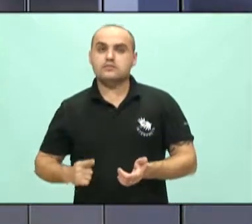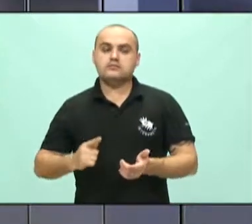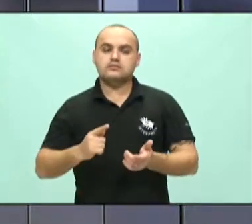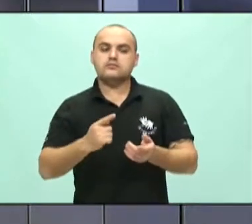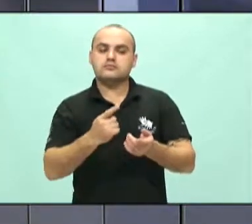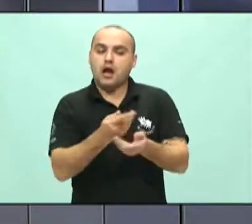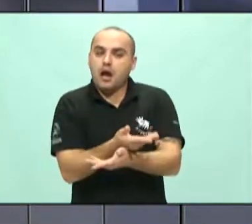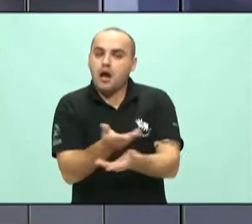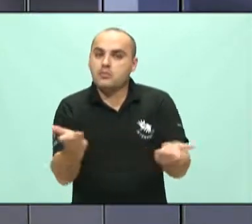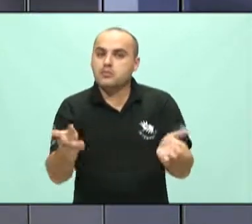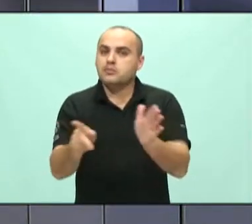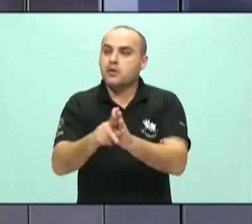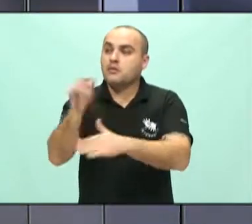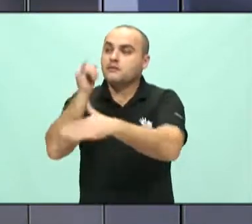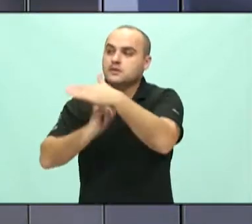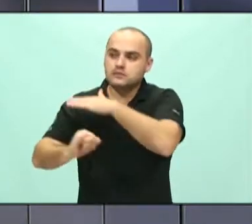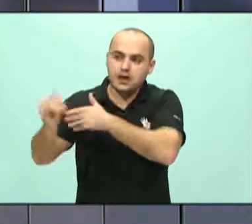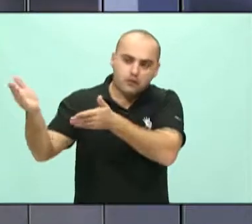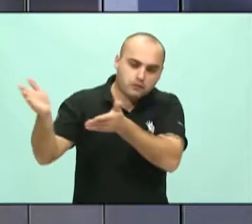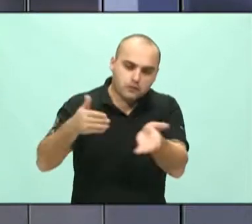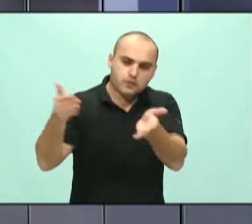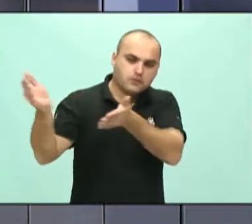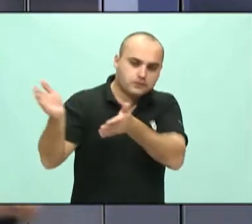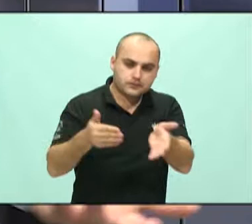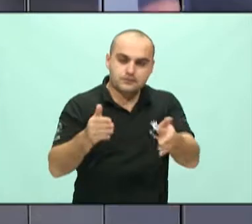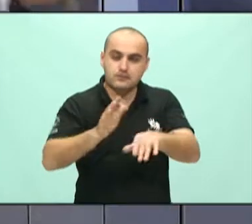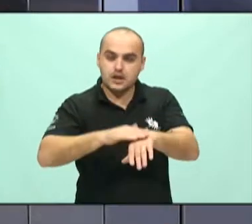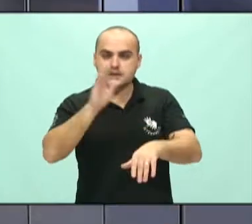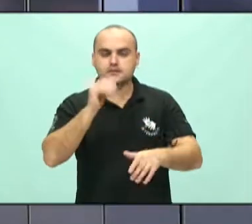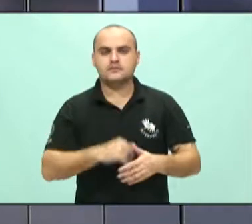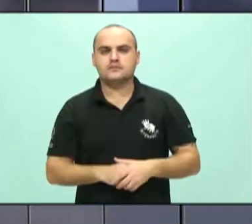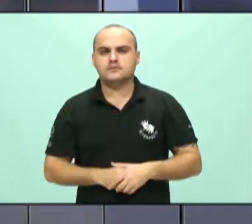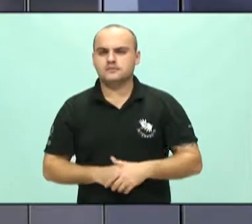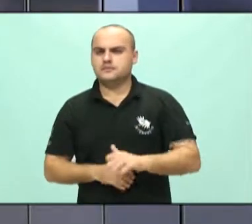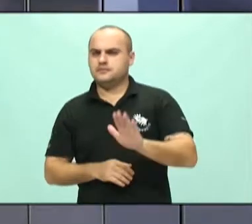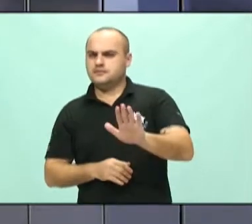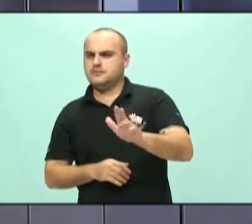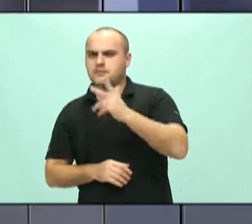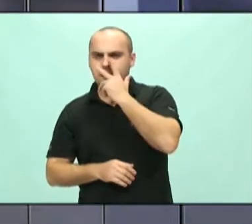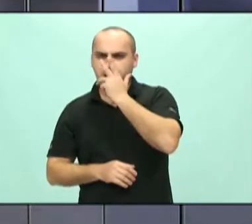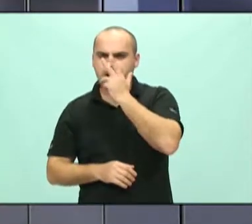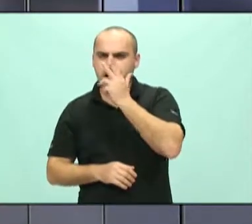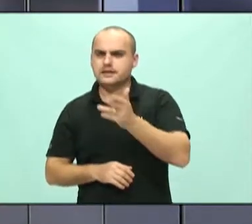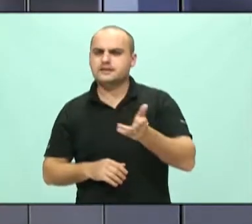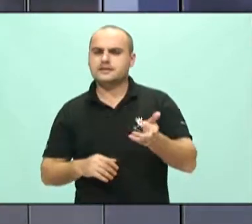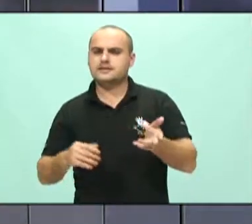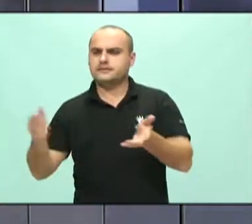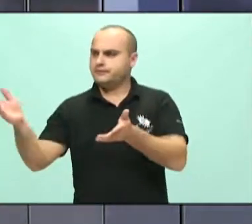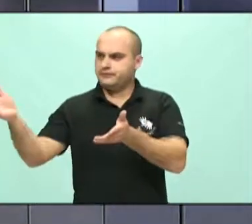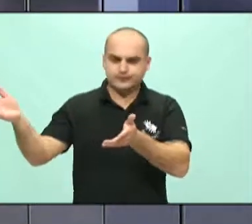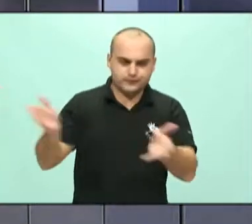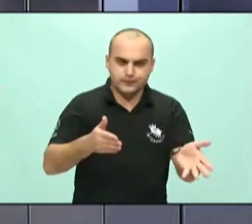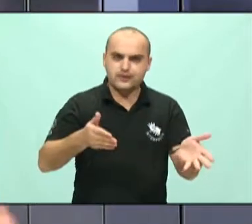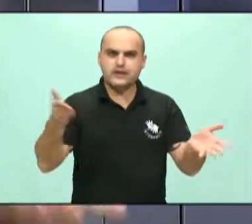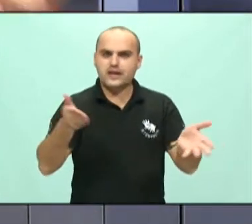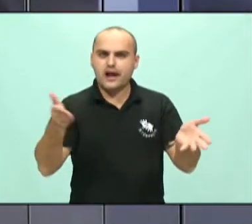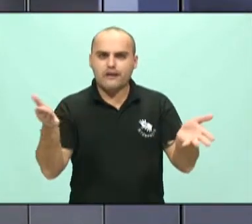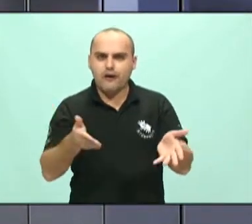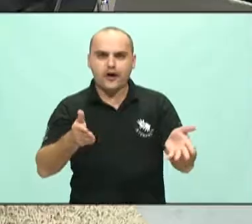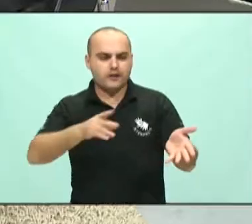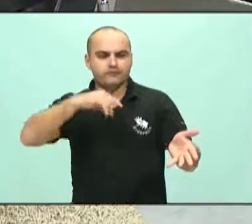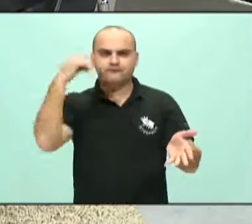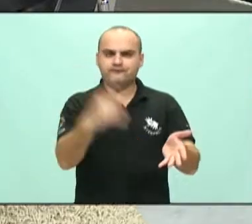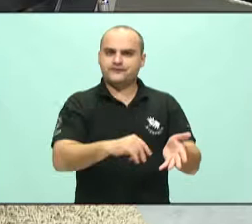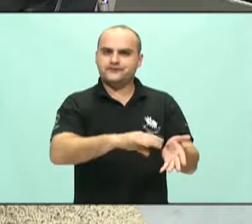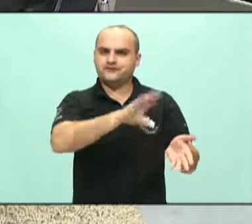atrair investimentos. O que me parece é o seguinte: se atraiu o investimento e agora estão dando com pau na cabeça. Tu fez